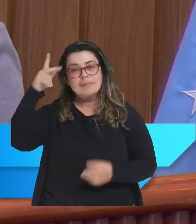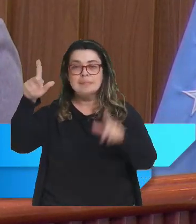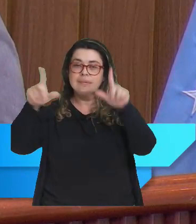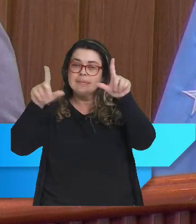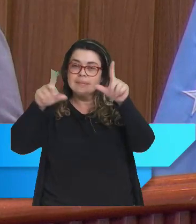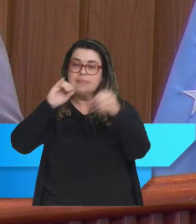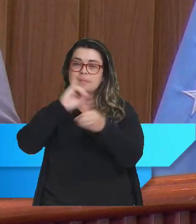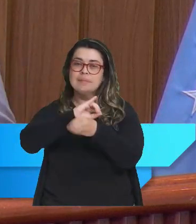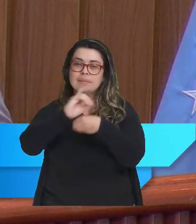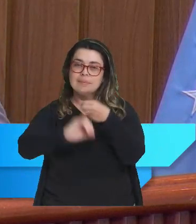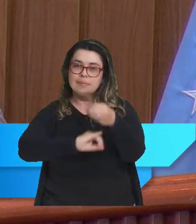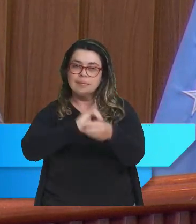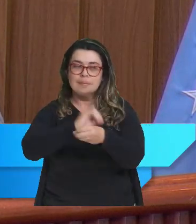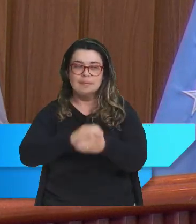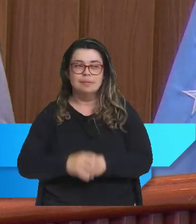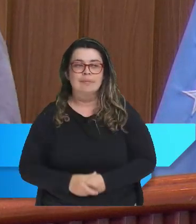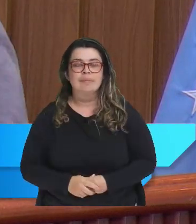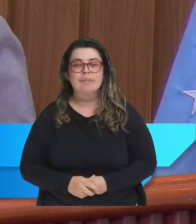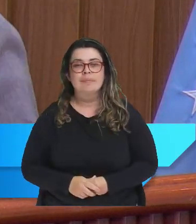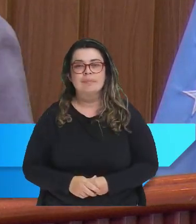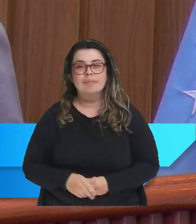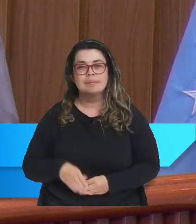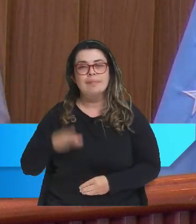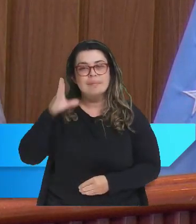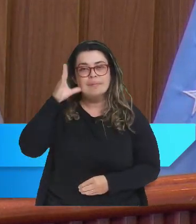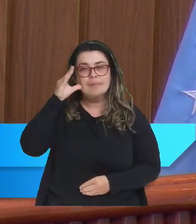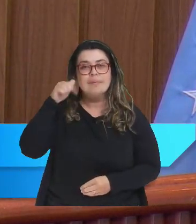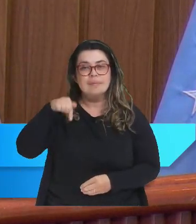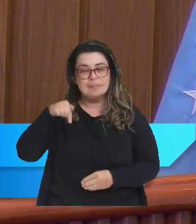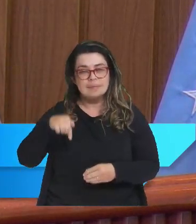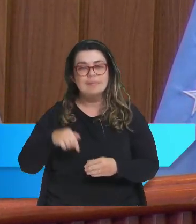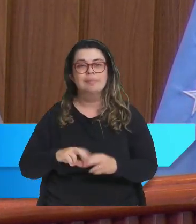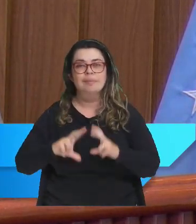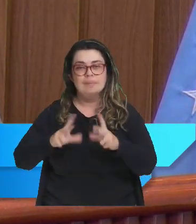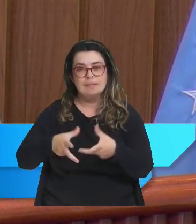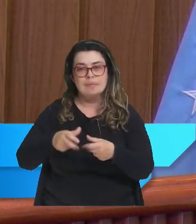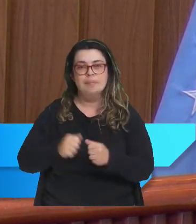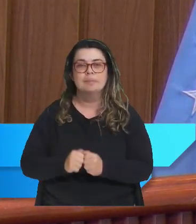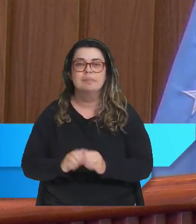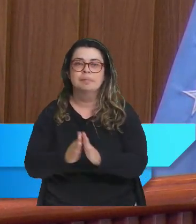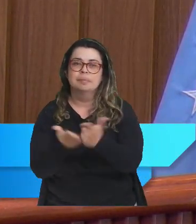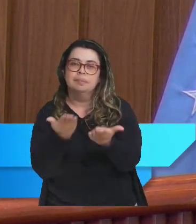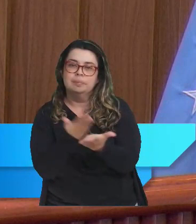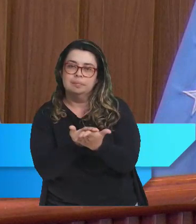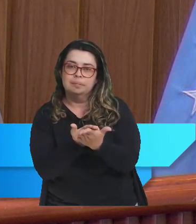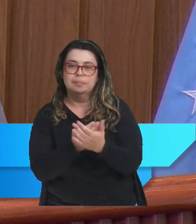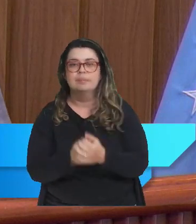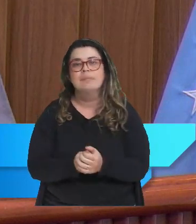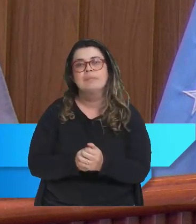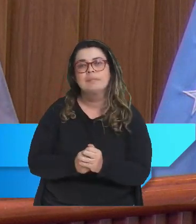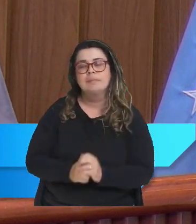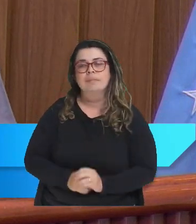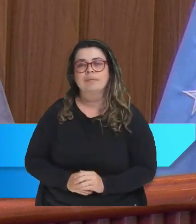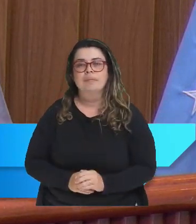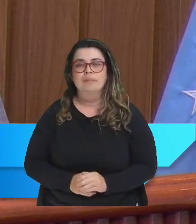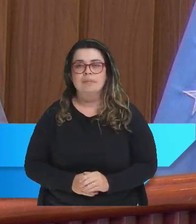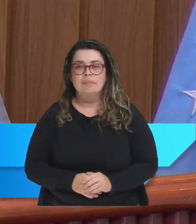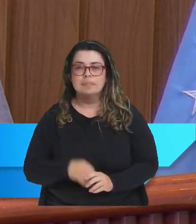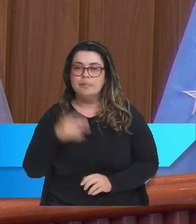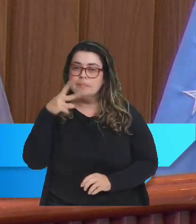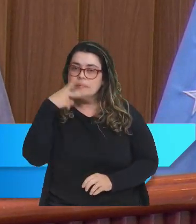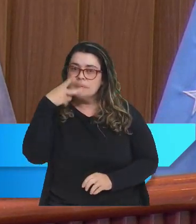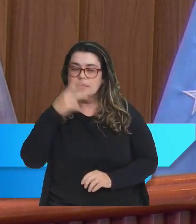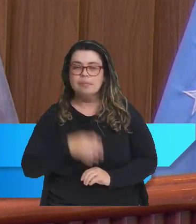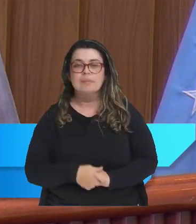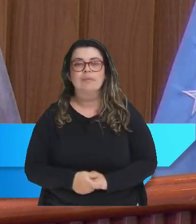mídias, os funcionários dessa casa. O requerimento que eu gostaria de estar colocando, falando,